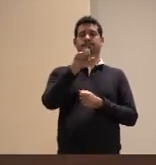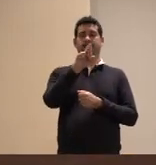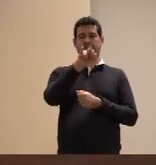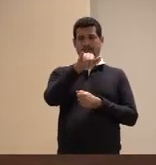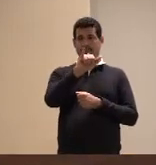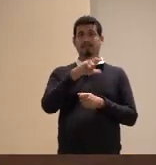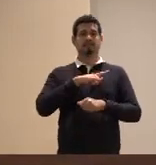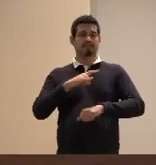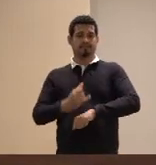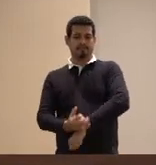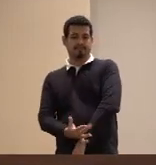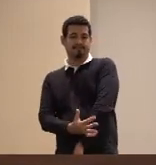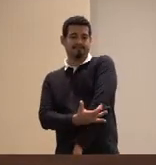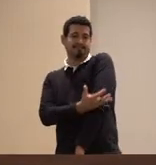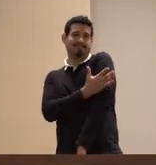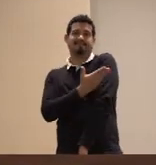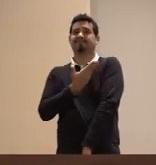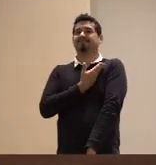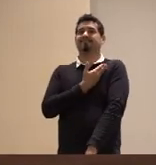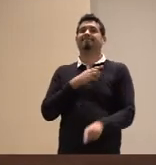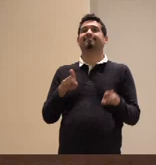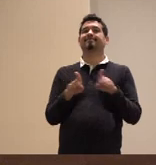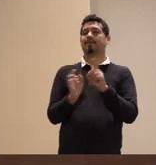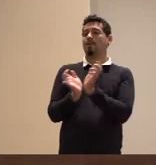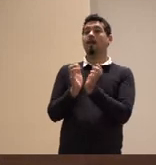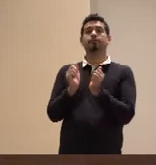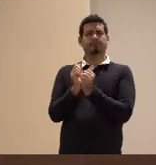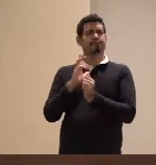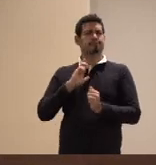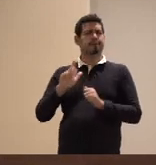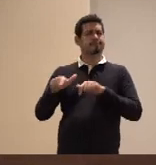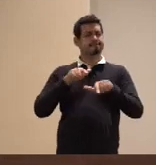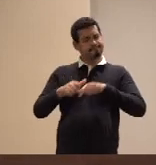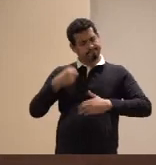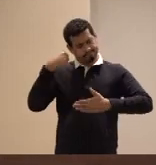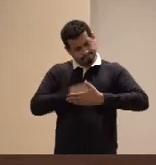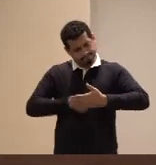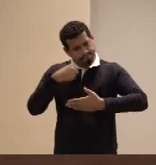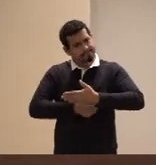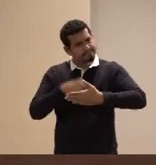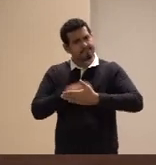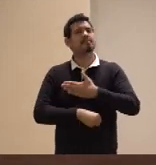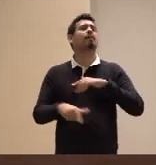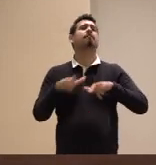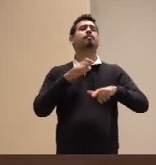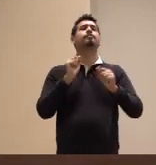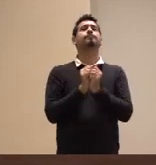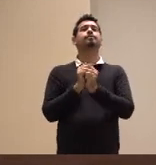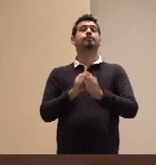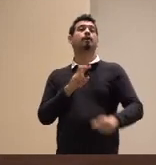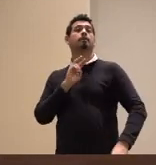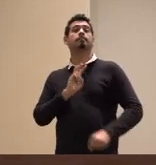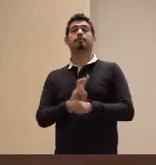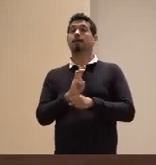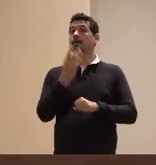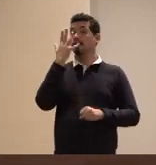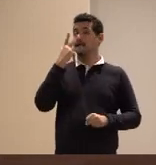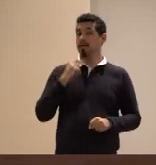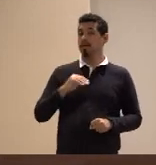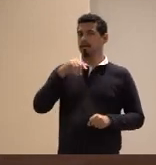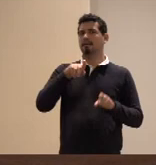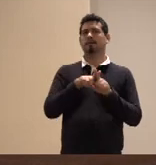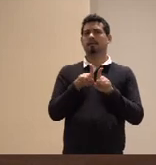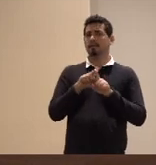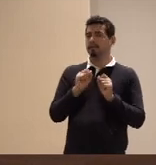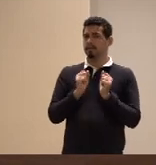sido amiga e colega dele de luta, de missão, na defesa e proteção dos meninos e meninas,